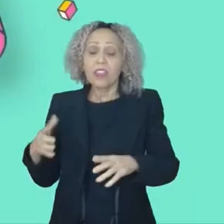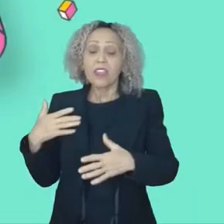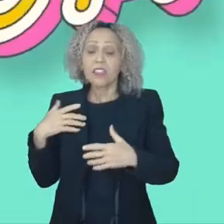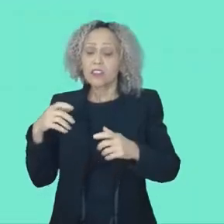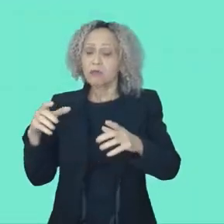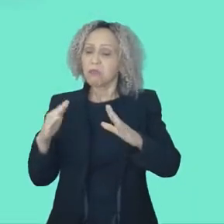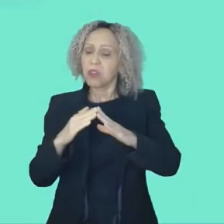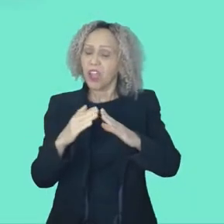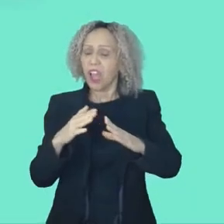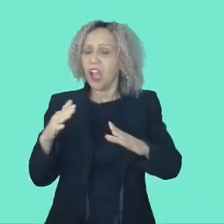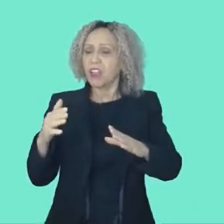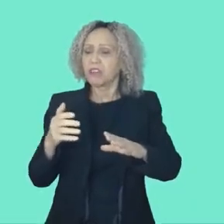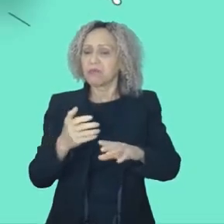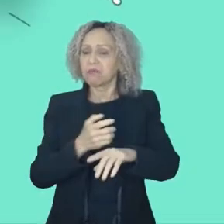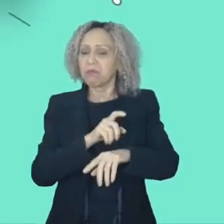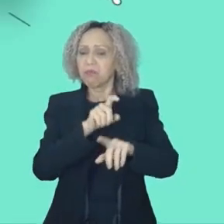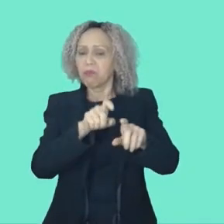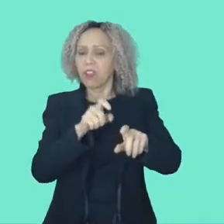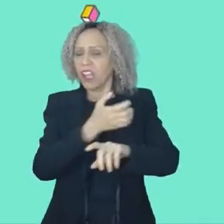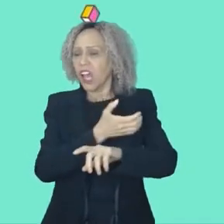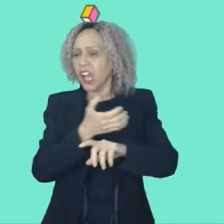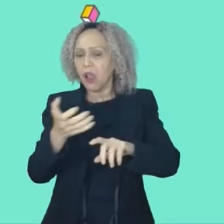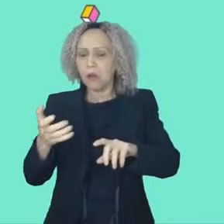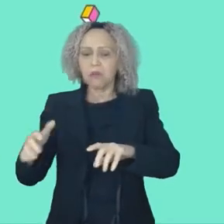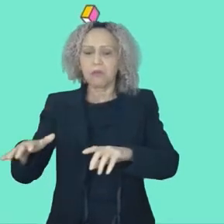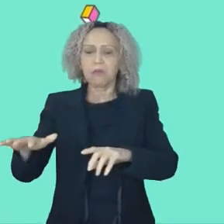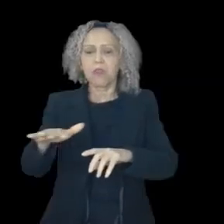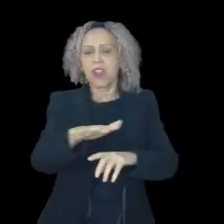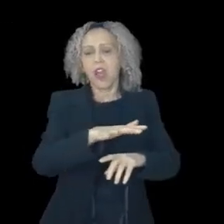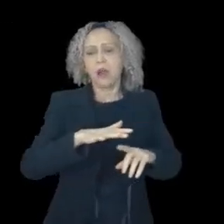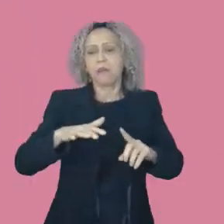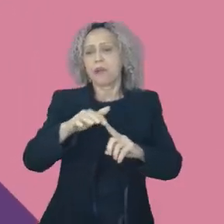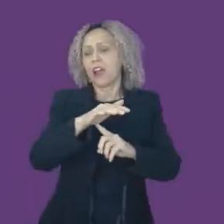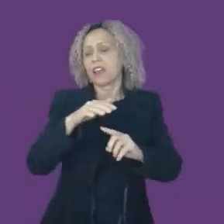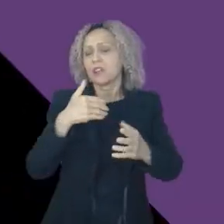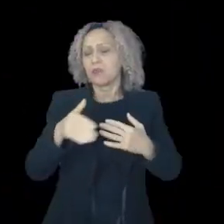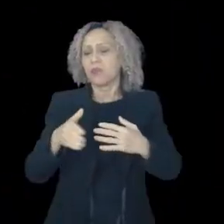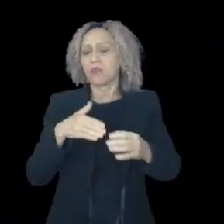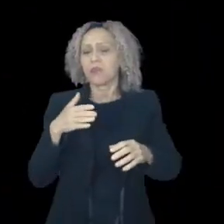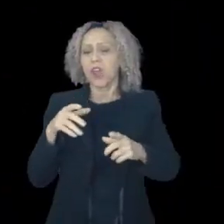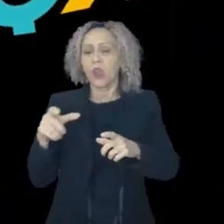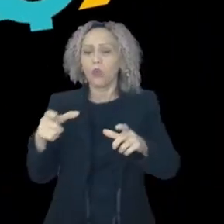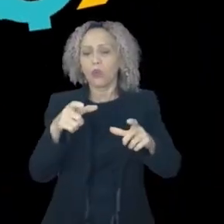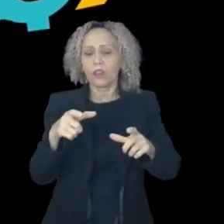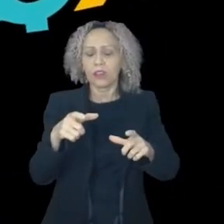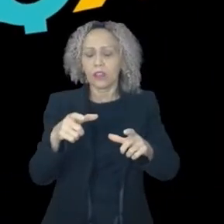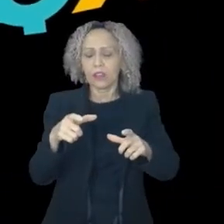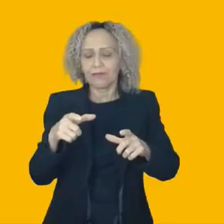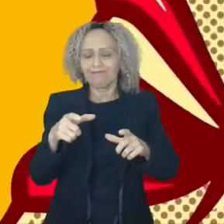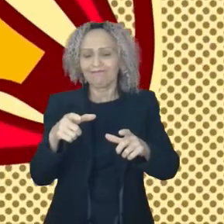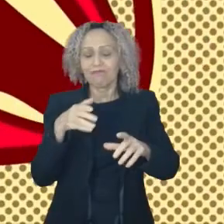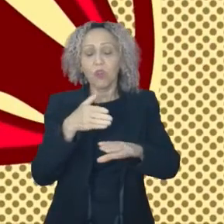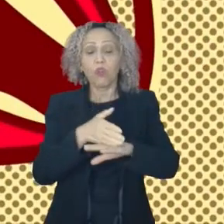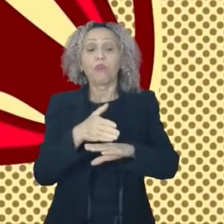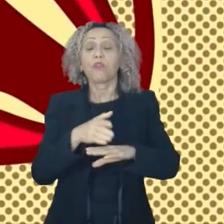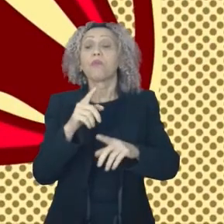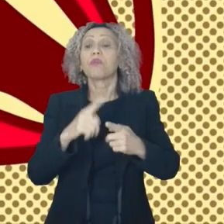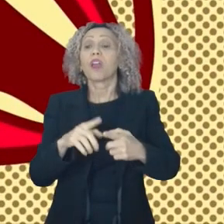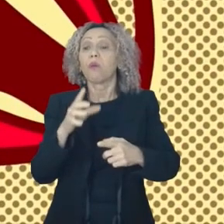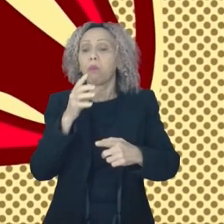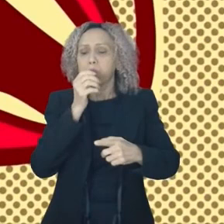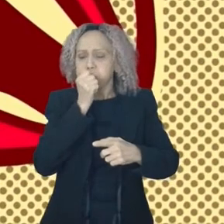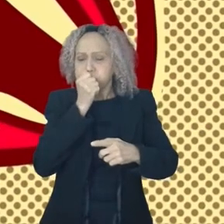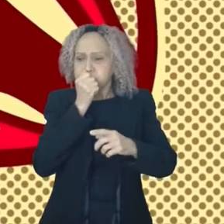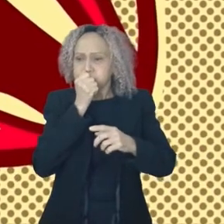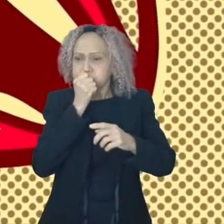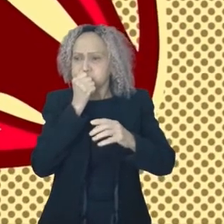Seja em casa, no campo, na rua ou na praça. Chega de mordaça,